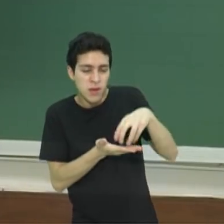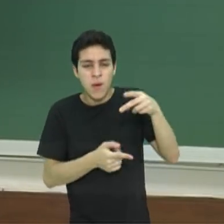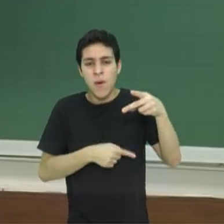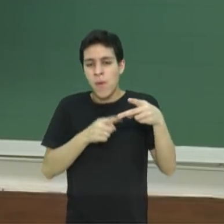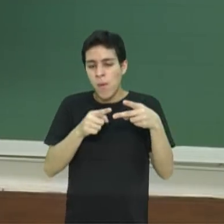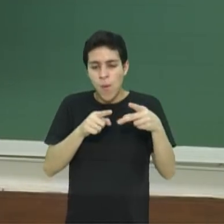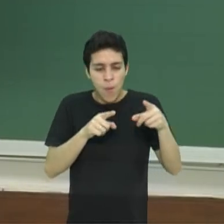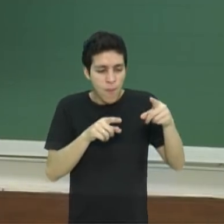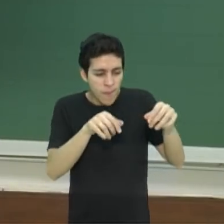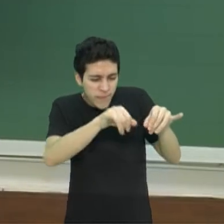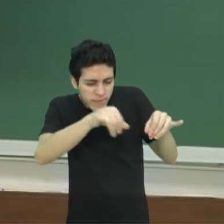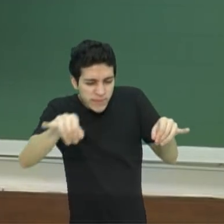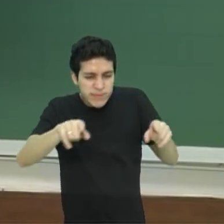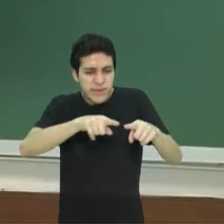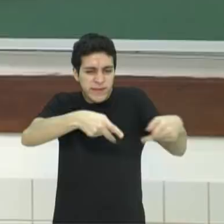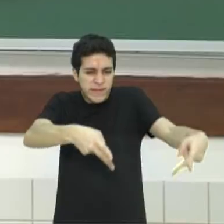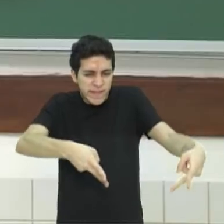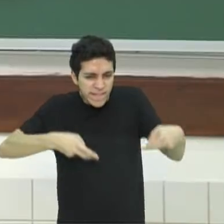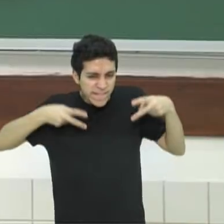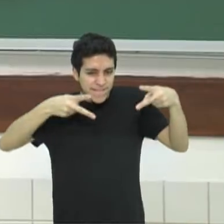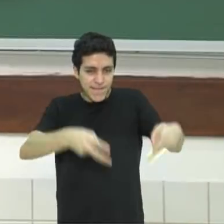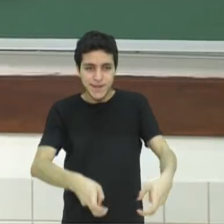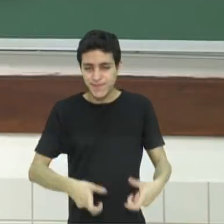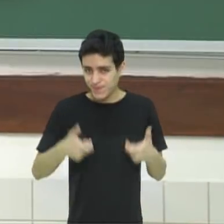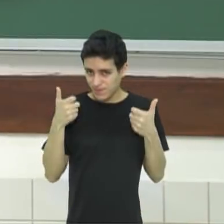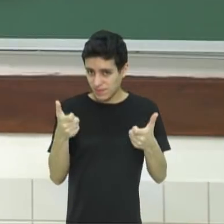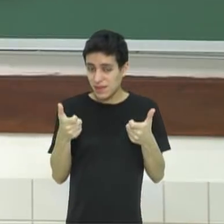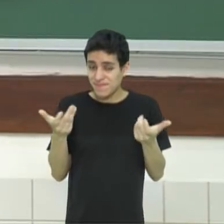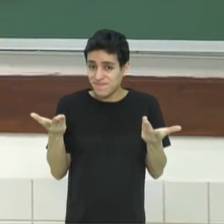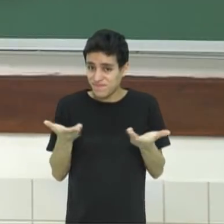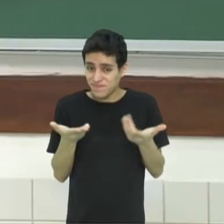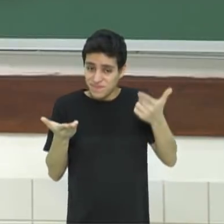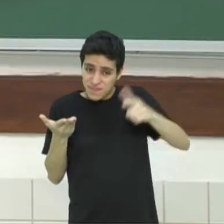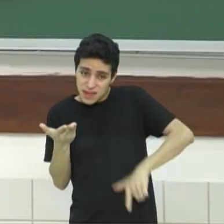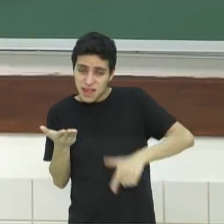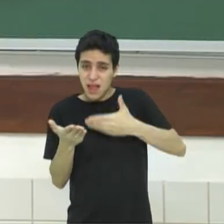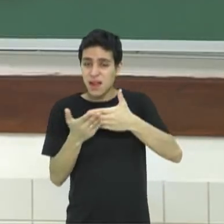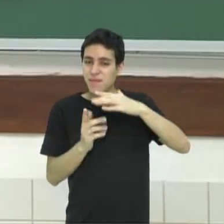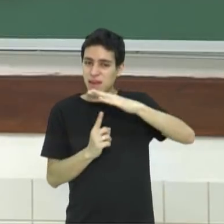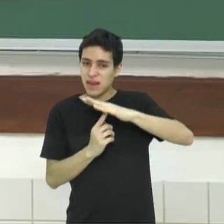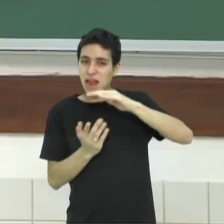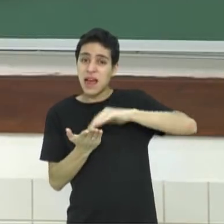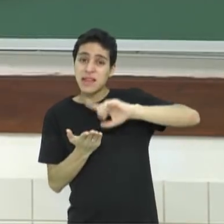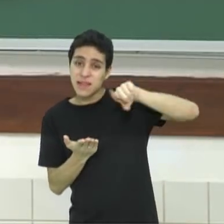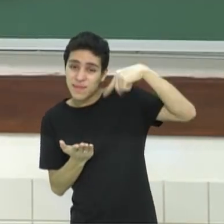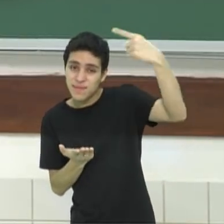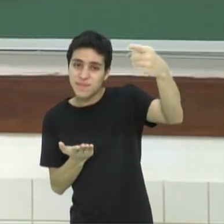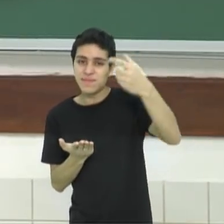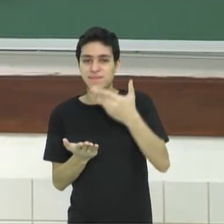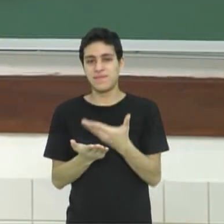pecuária e o extrativismo. Beleza, galera? Essa foi mais uma aula Paraná. Até a próxima!